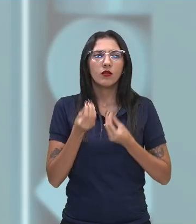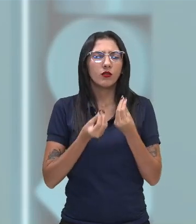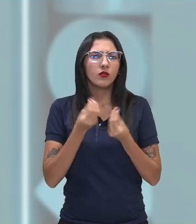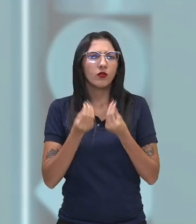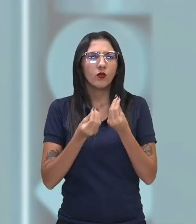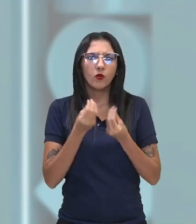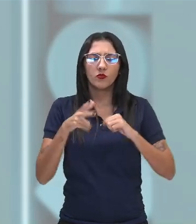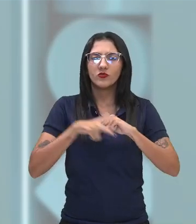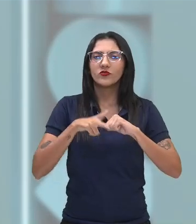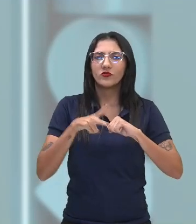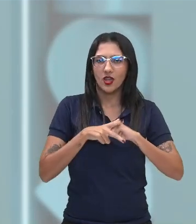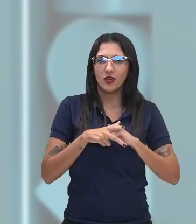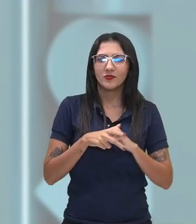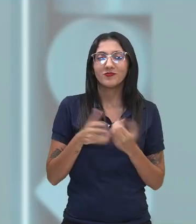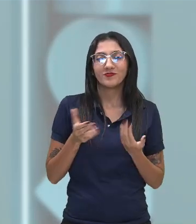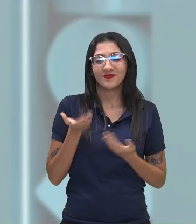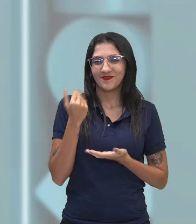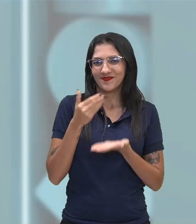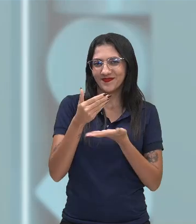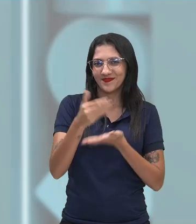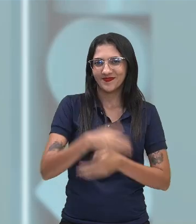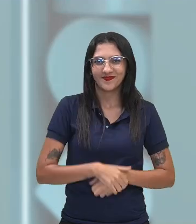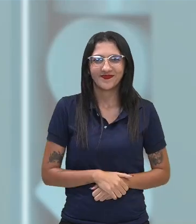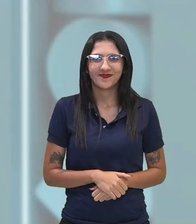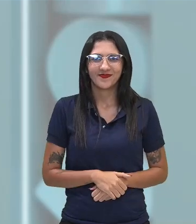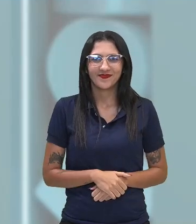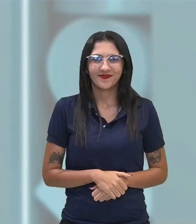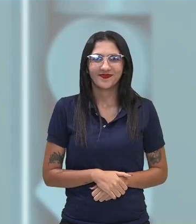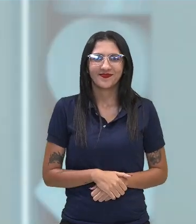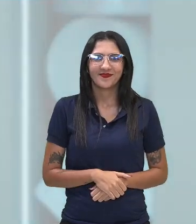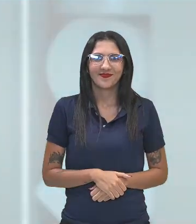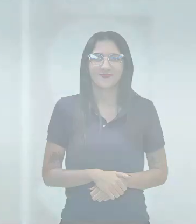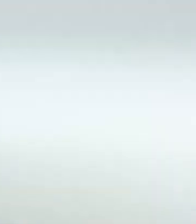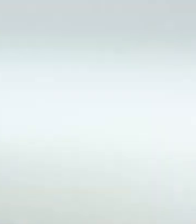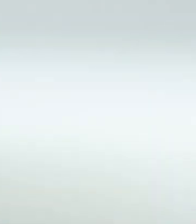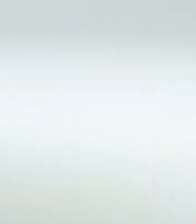dos verbos. Bora para a nossa aula?